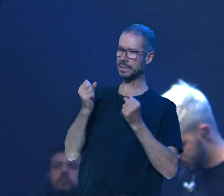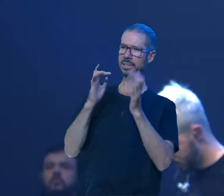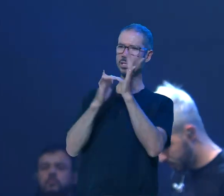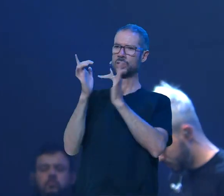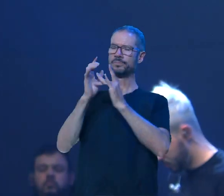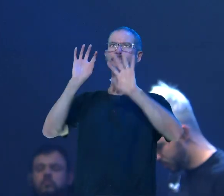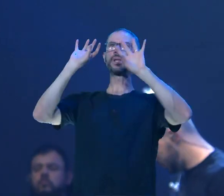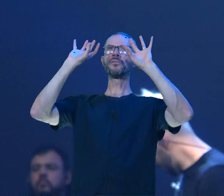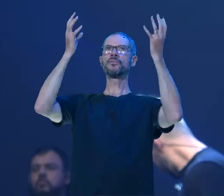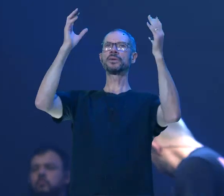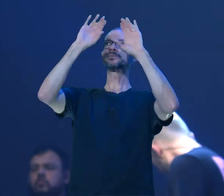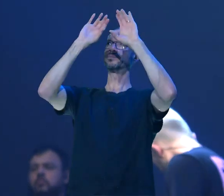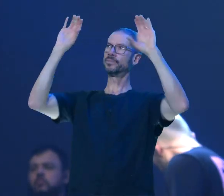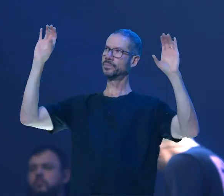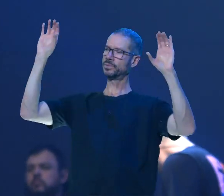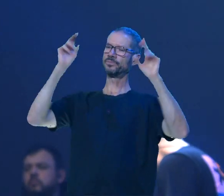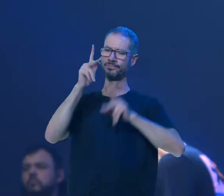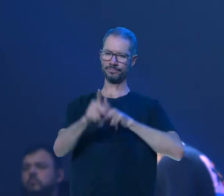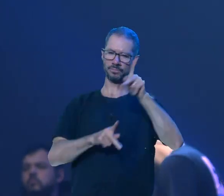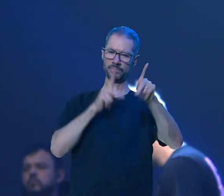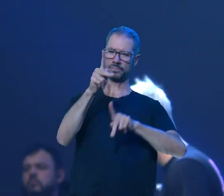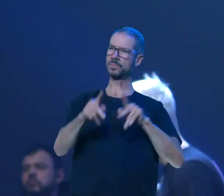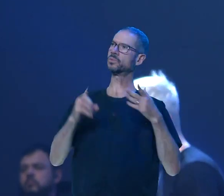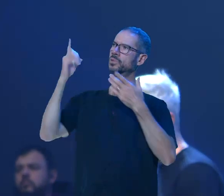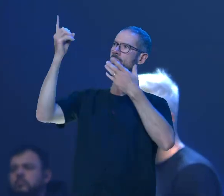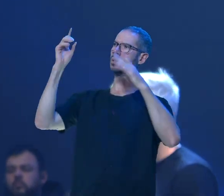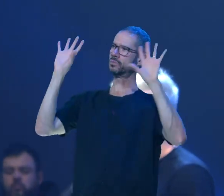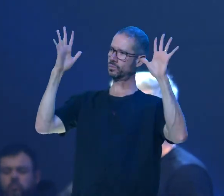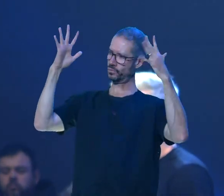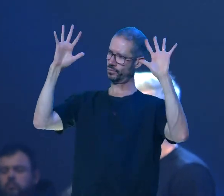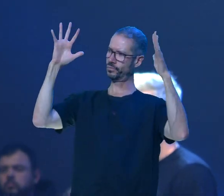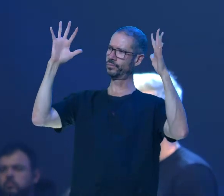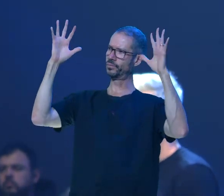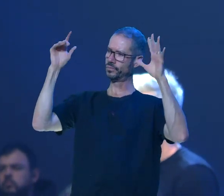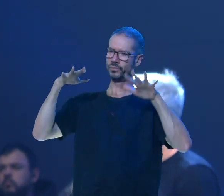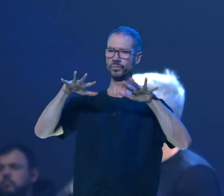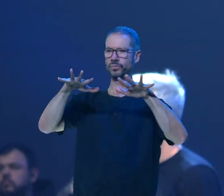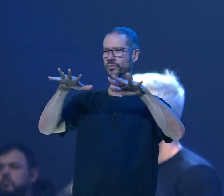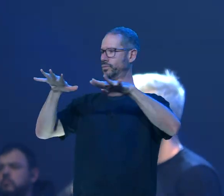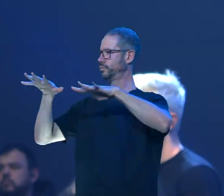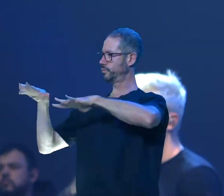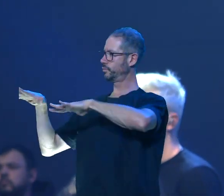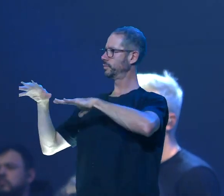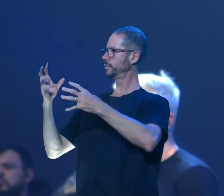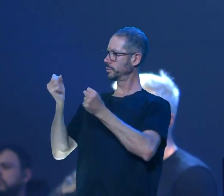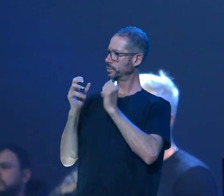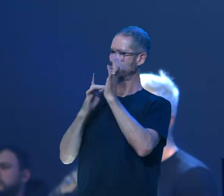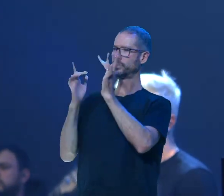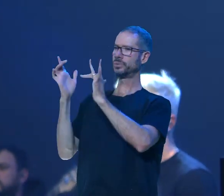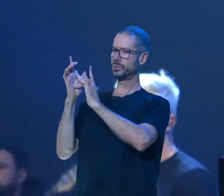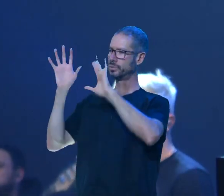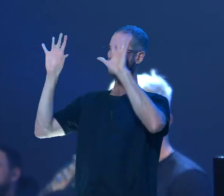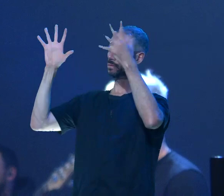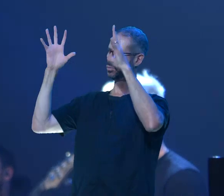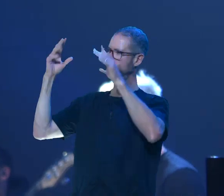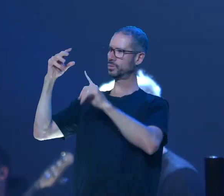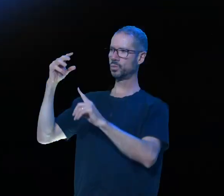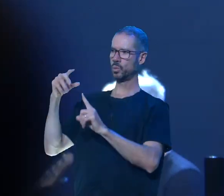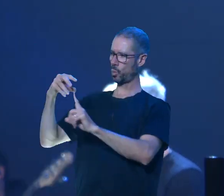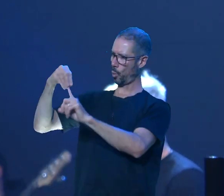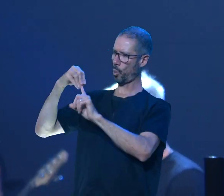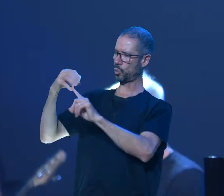no céu. E o povo de Deus vai ser uma salva de palmas agora aqui para essa galera que está convidando a Jesus para ser Senhor e Salvador, em nome